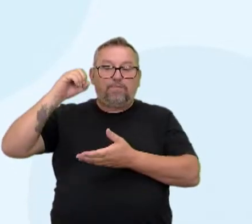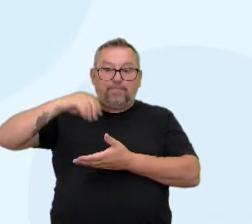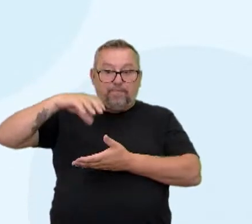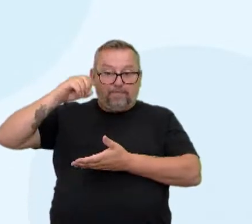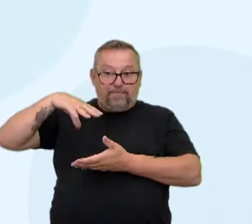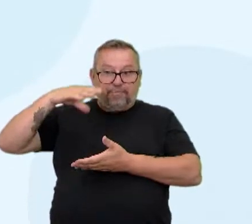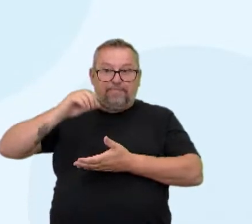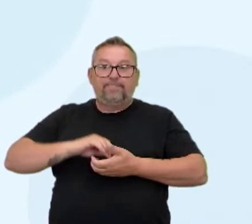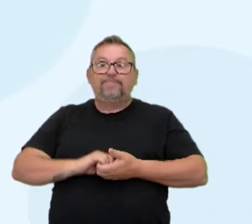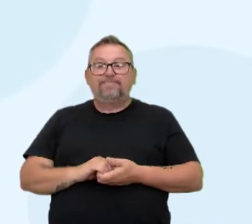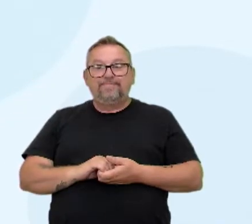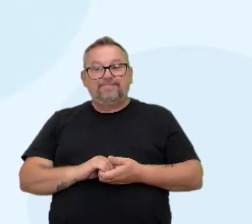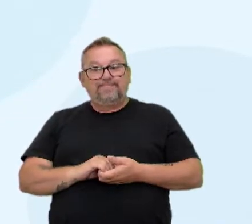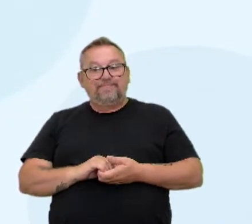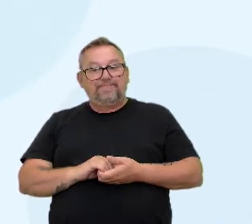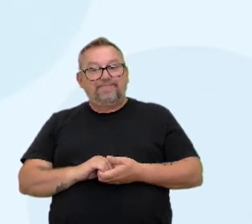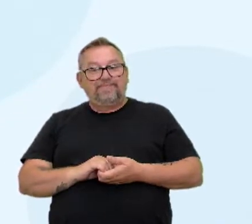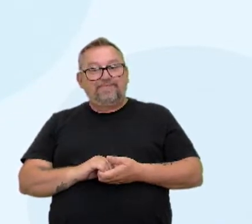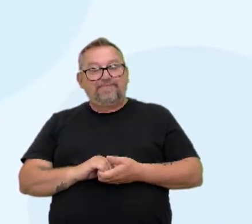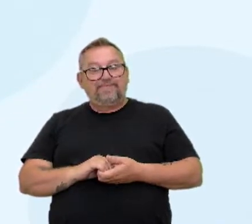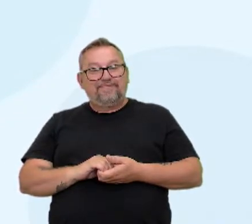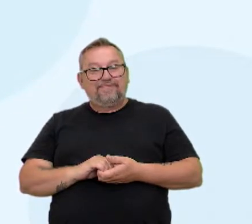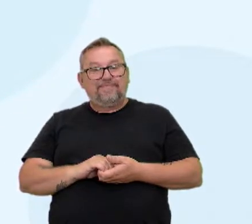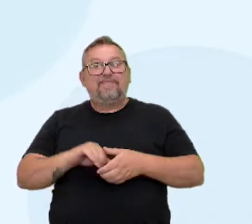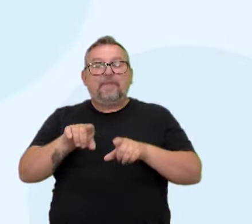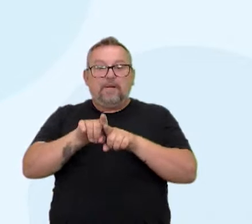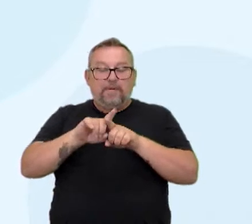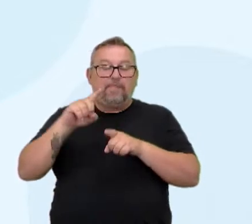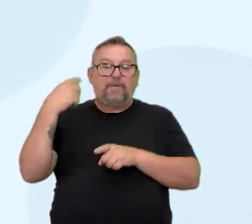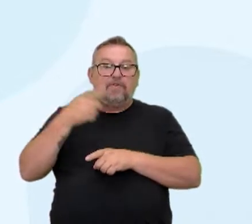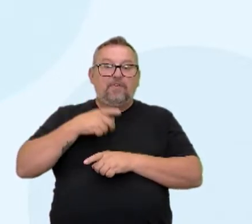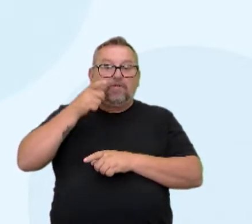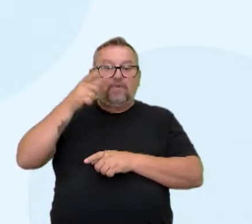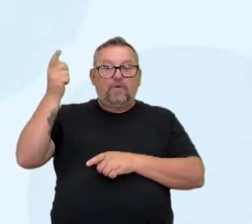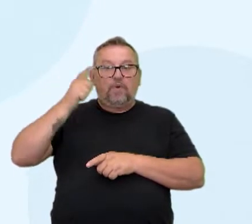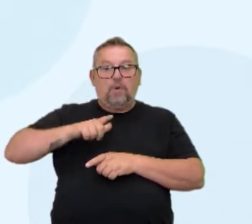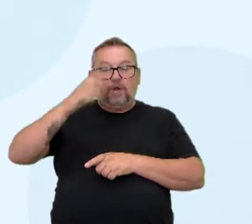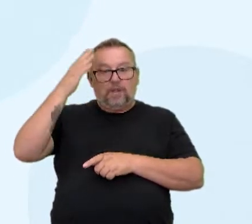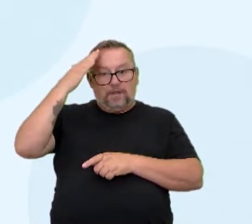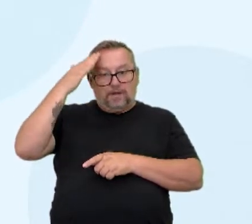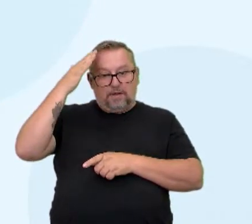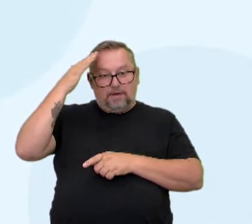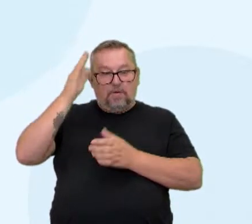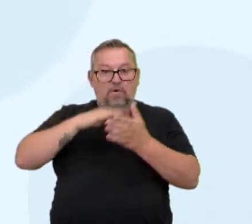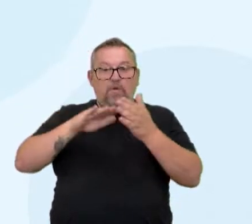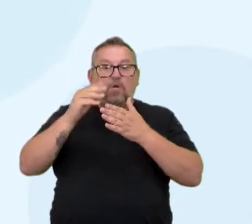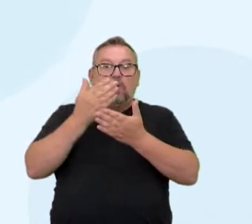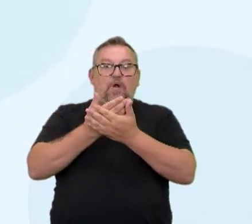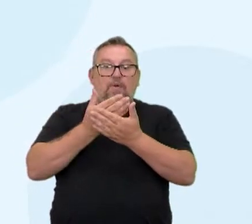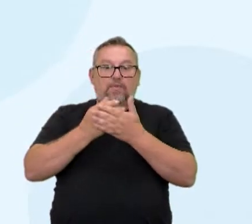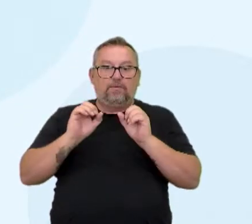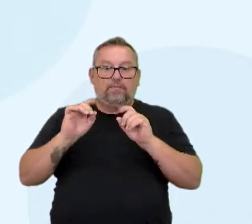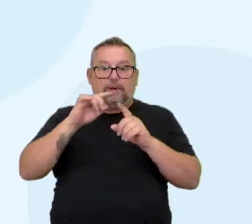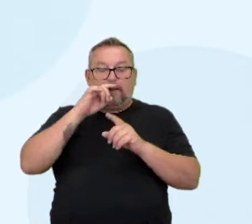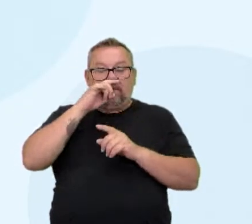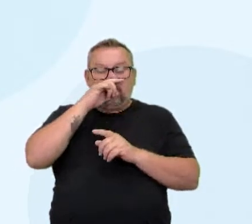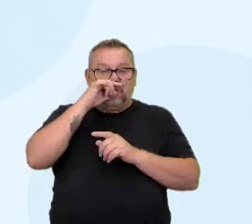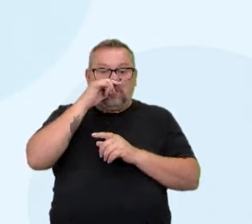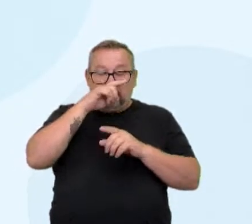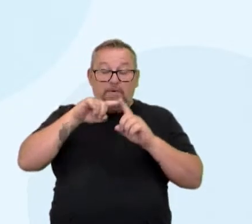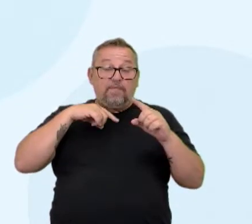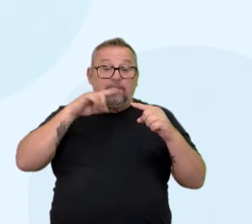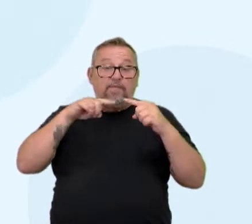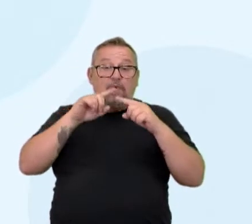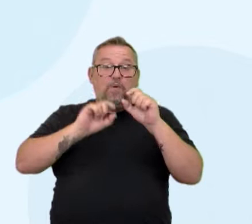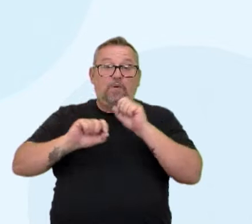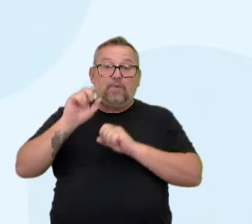você converse com o seu professor, você professor que está acompanhando, para a gente entender um pouquinho o fio condutor da nossa aula, tá certo? E o nosso objetivo é pesquisar e